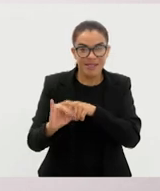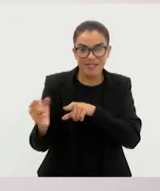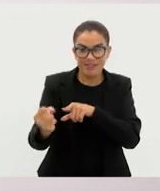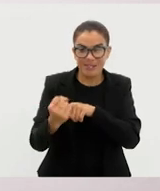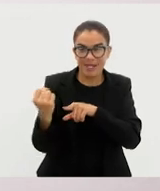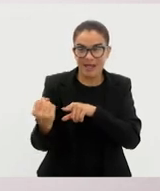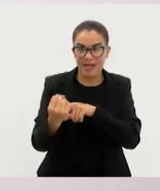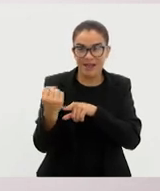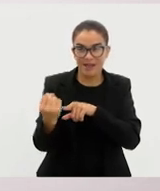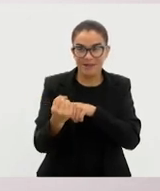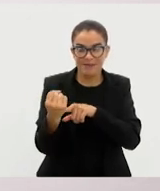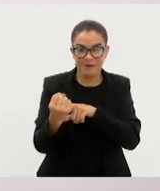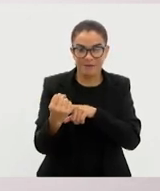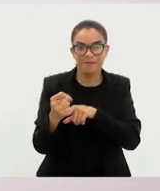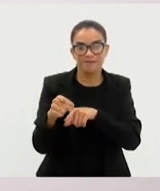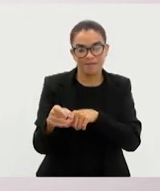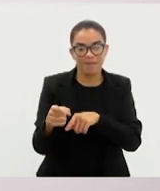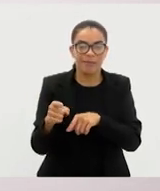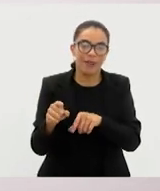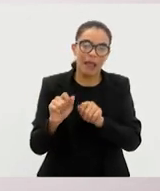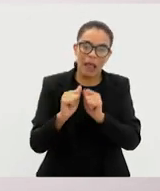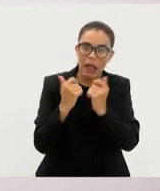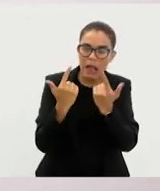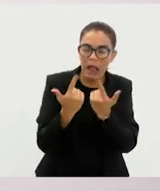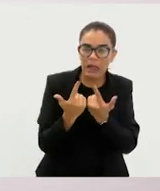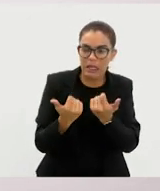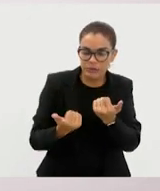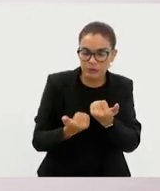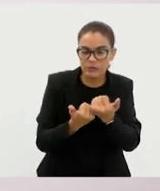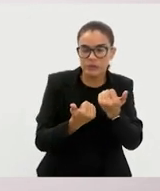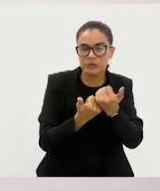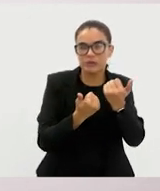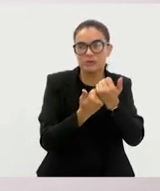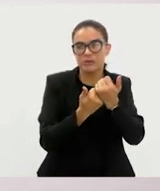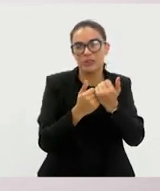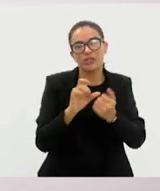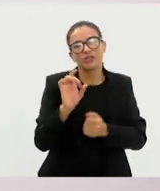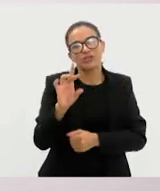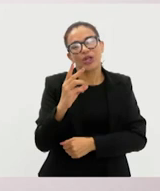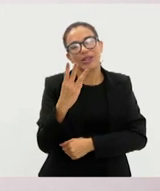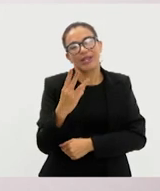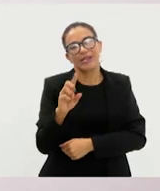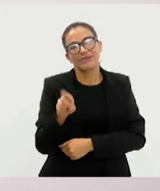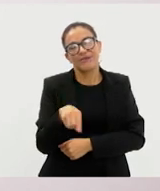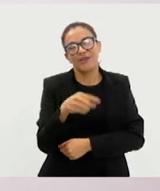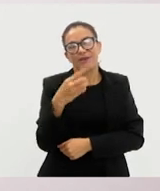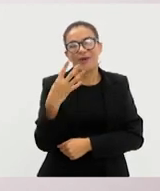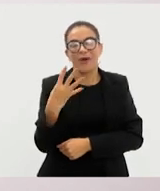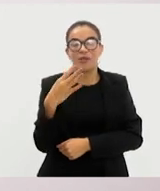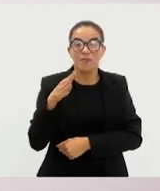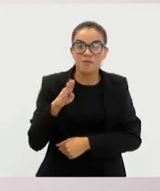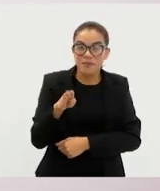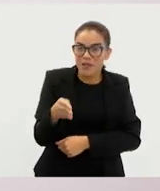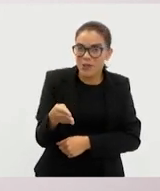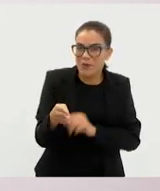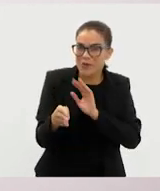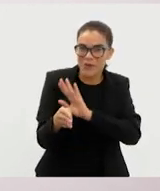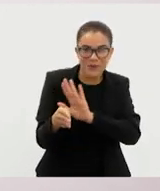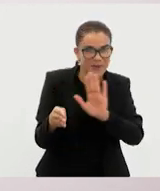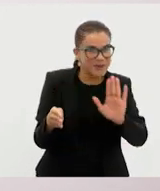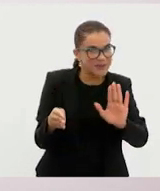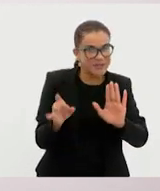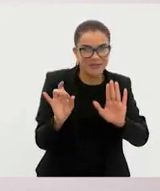fizeram um esforço enorme, essa casa contribuiu muito. Porque, contribuiu com 3,4 bilhões de reais de